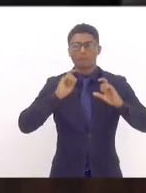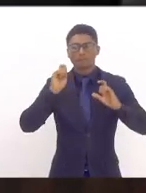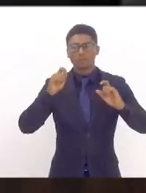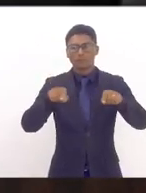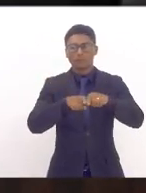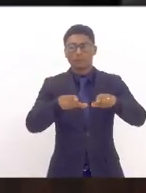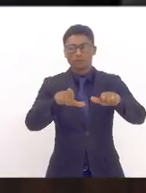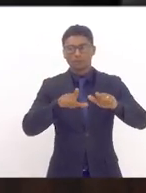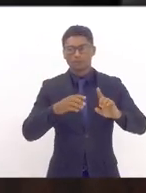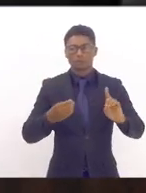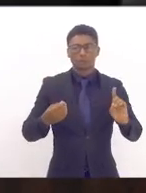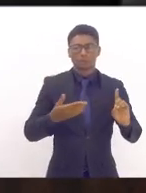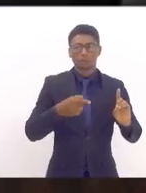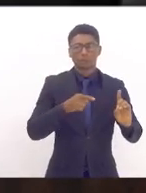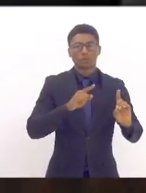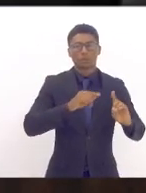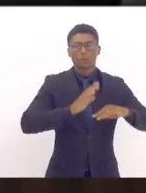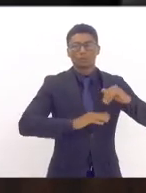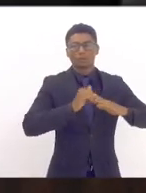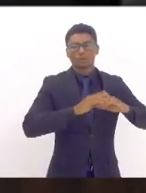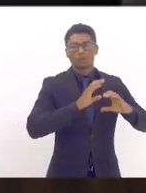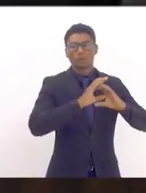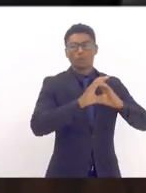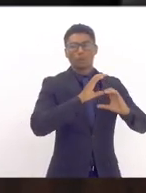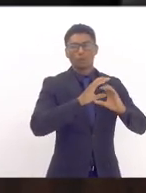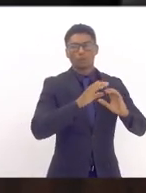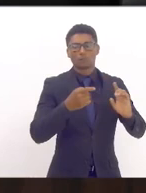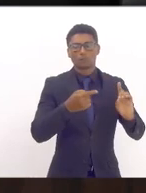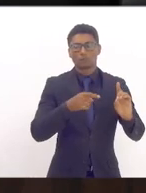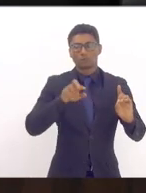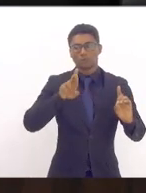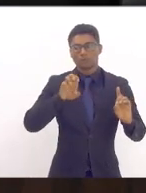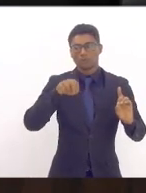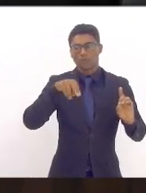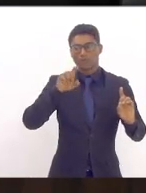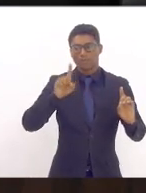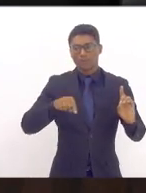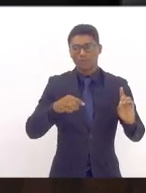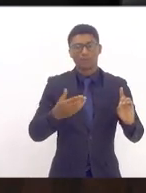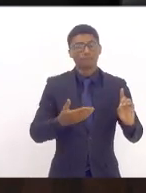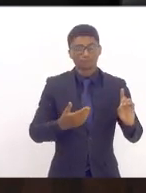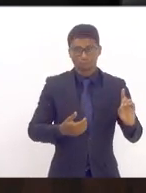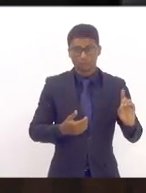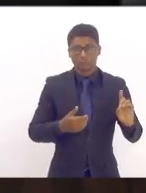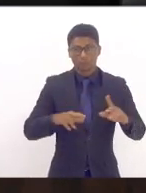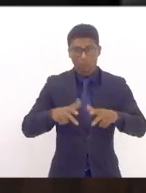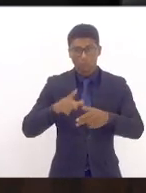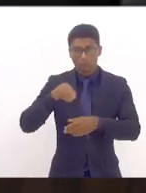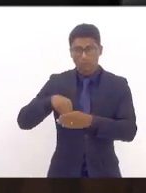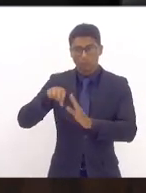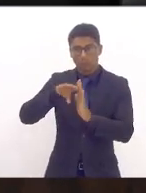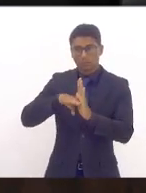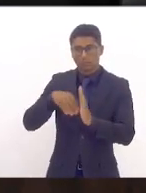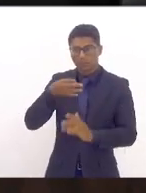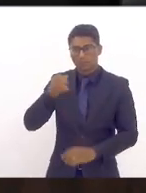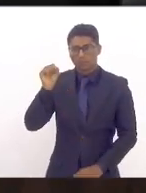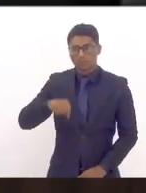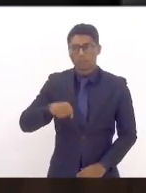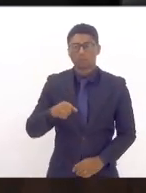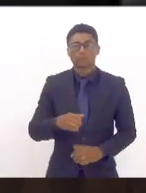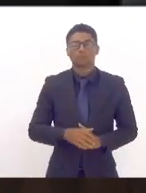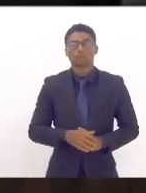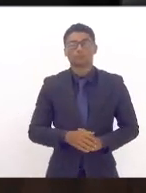respectivo diploma ao comunicador comunitário Renê Silva dos Santos parecida comissão de normas internos e proporção de Sena favorável